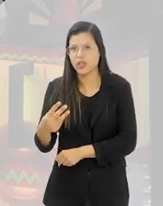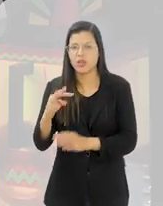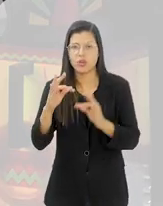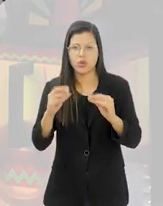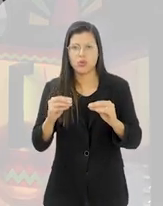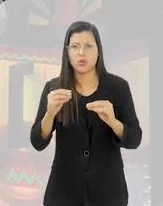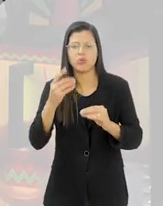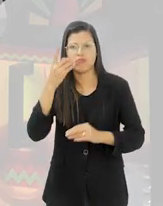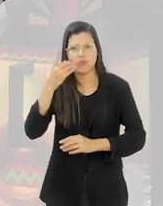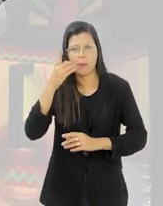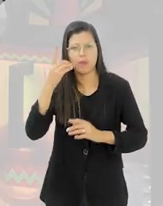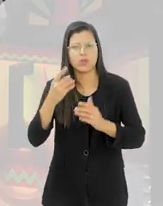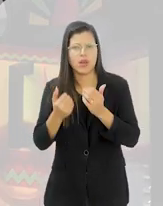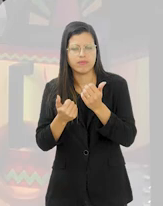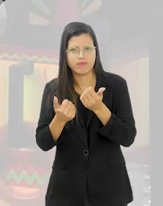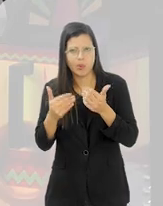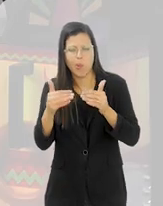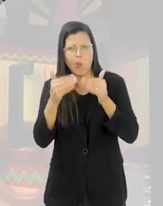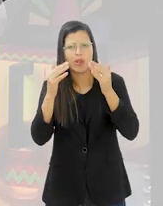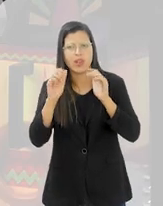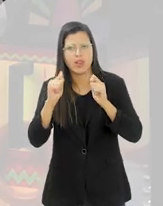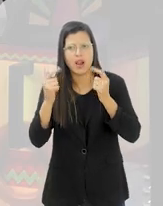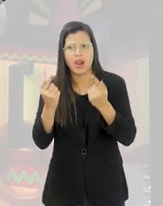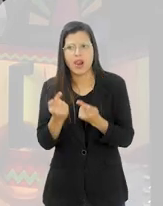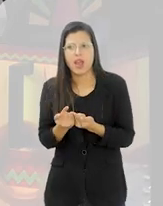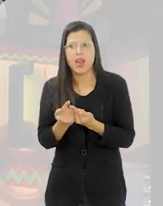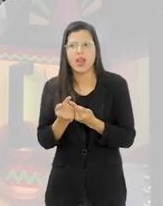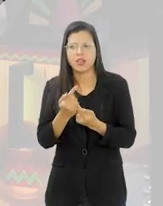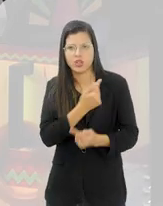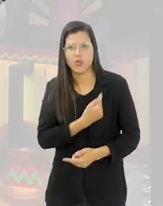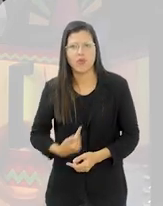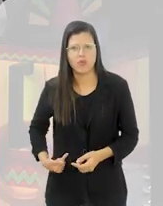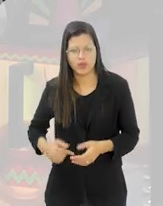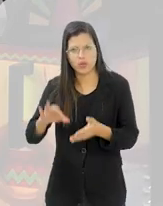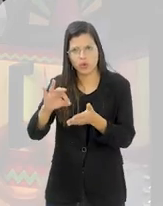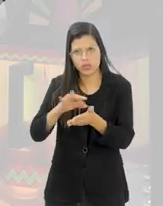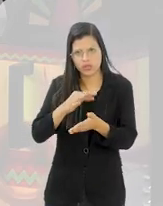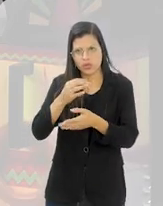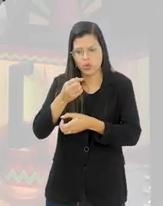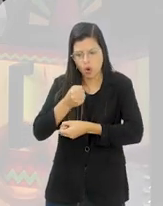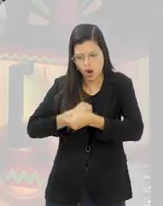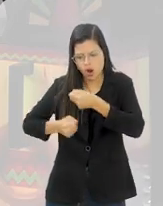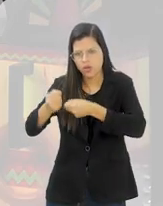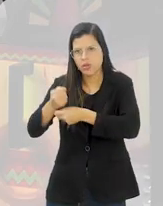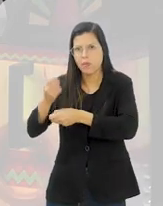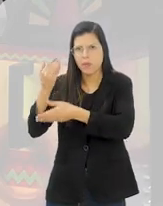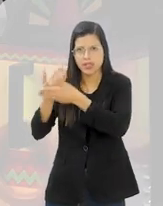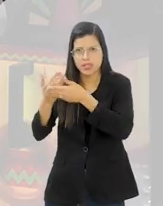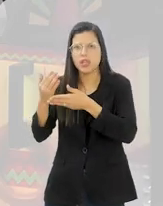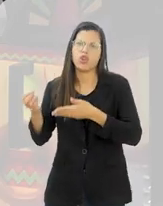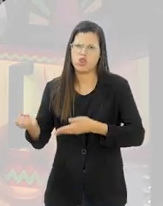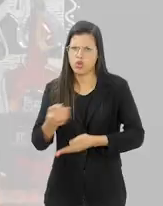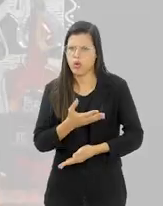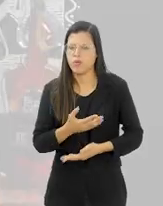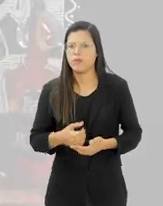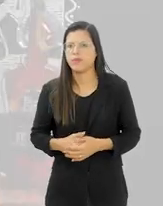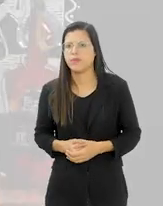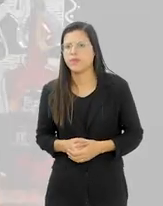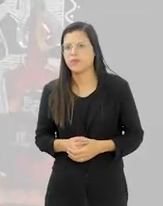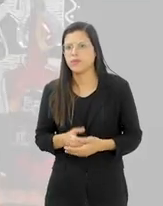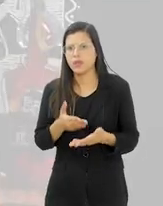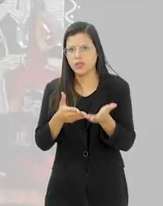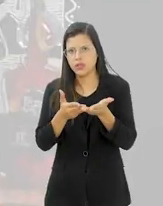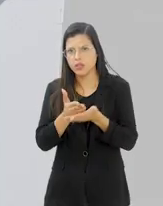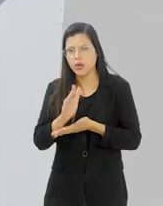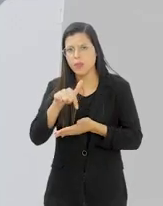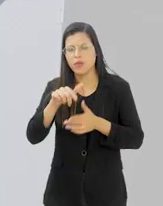deputados apoiaram aqui na Alerj e foi assinado pelo governador em 23 do ano passado, ou seja... É recente, bem recente. É recente, é.